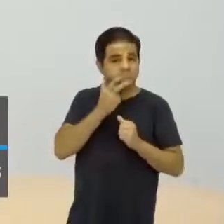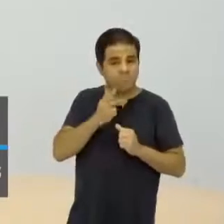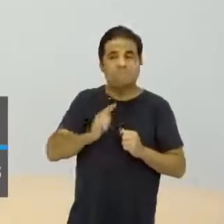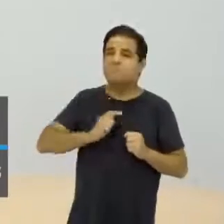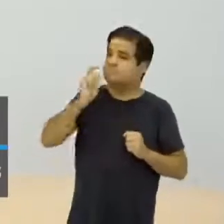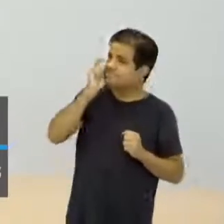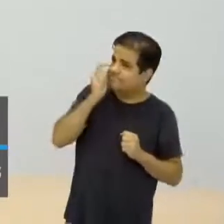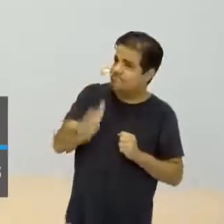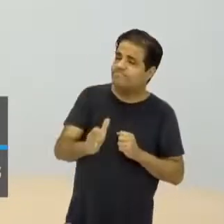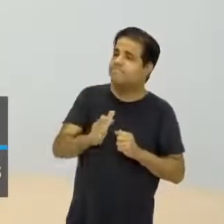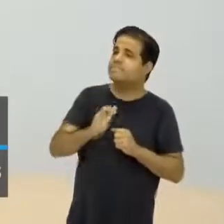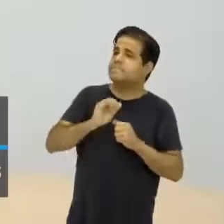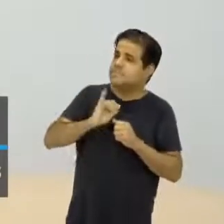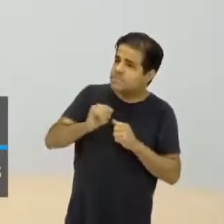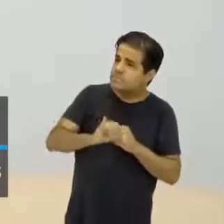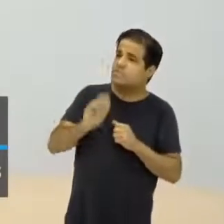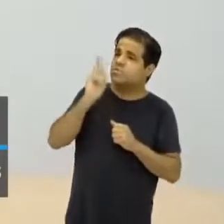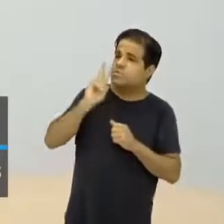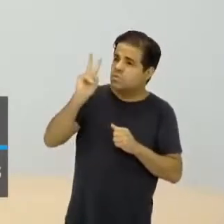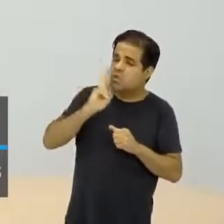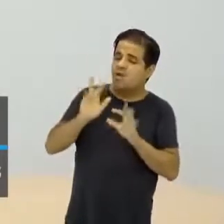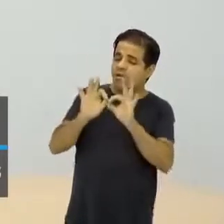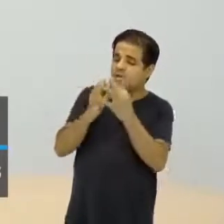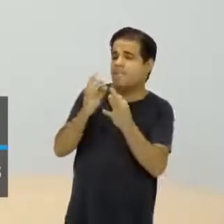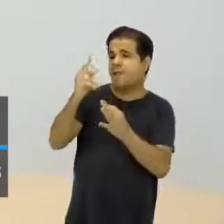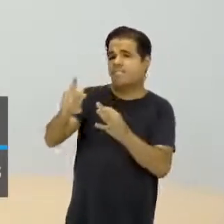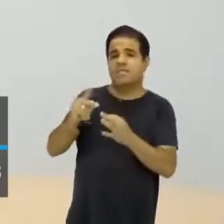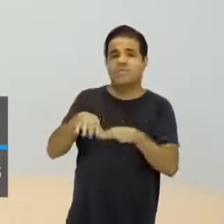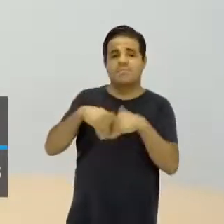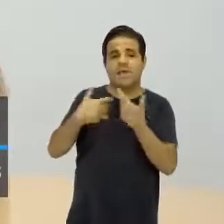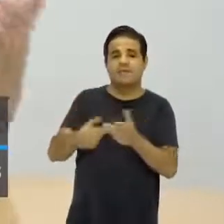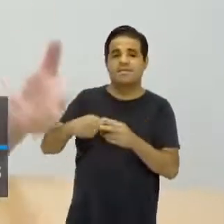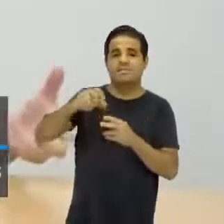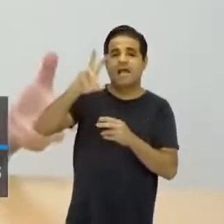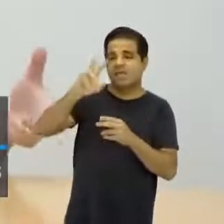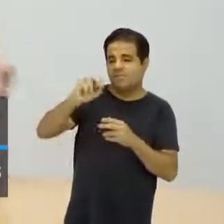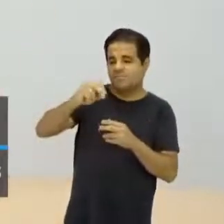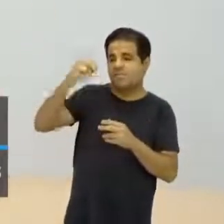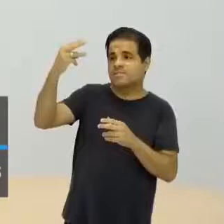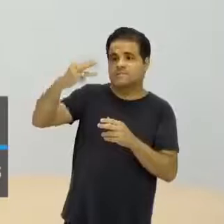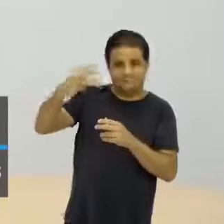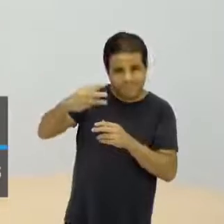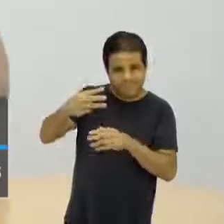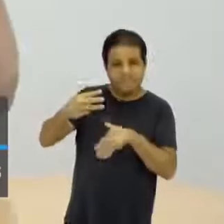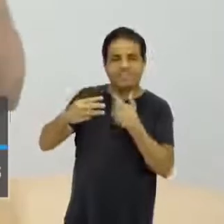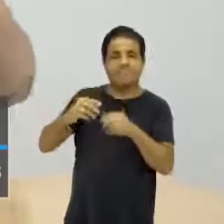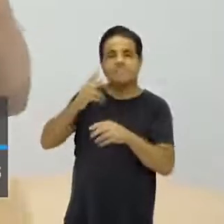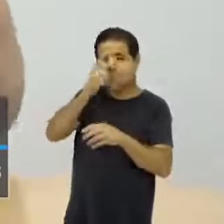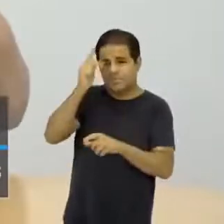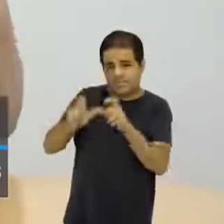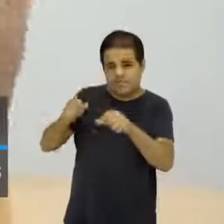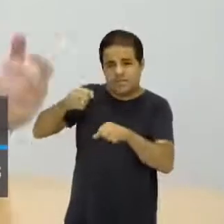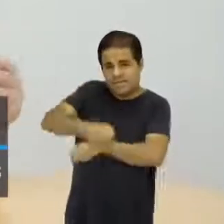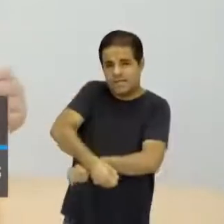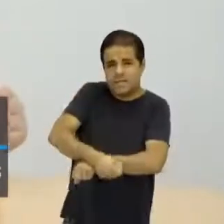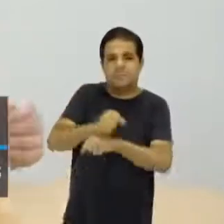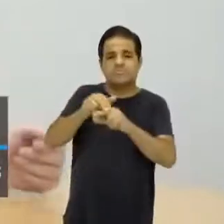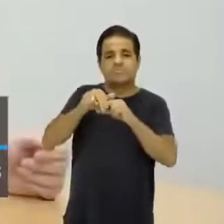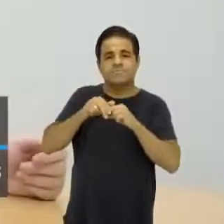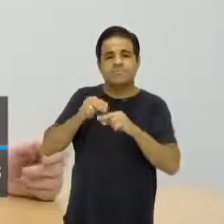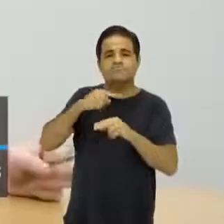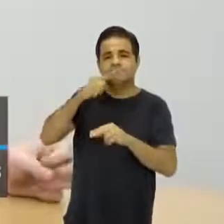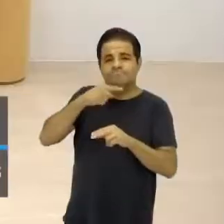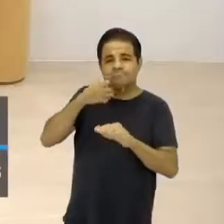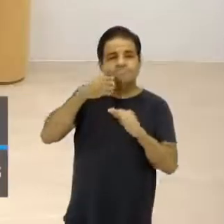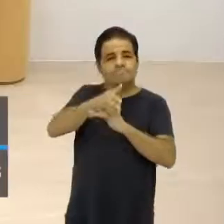tem o interesse de recontar a história da família dele, mas ele é tataraneto de escravizados. Por isso, ele não consegue acesso a tantos